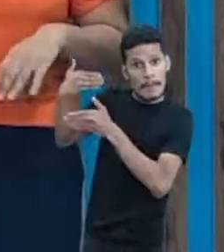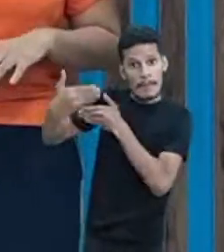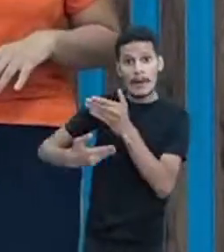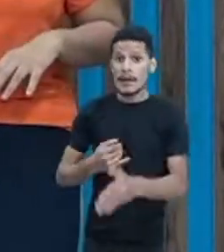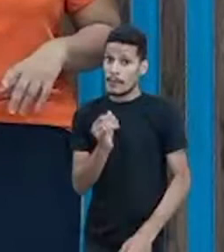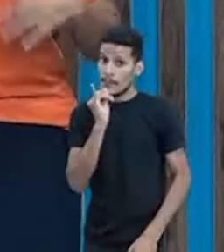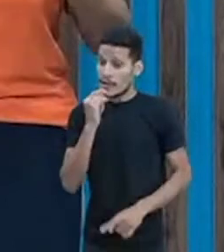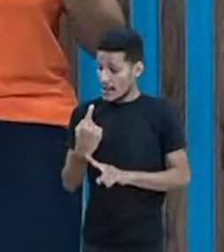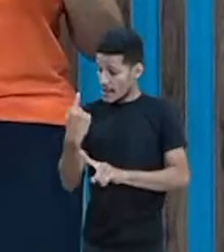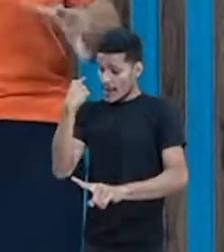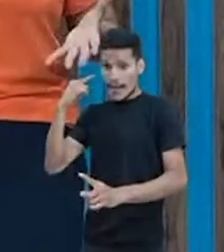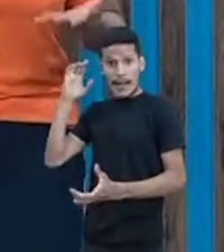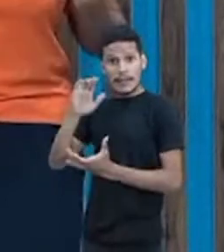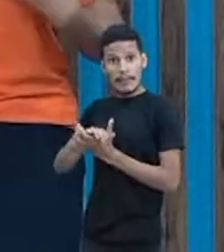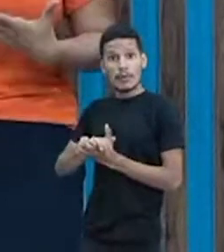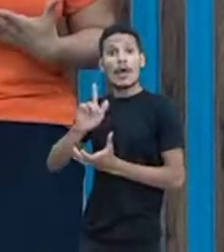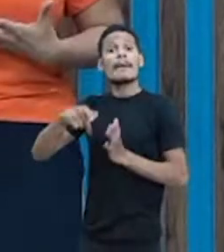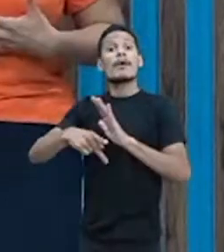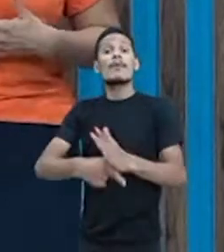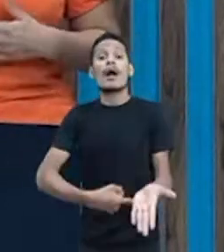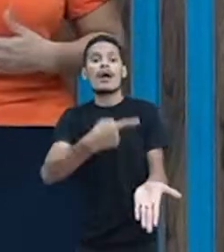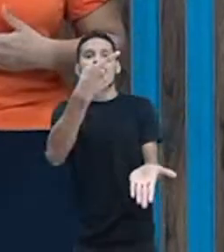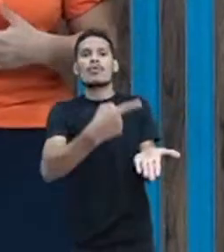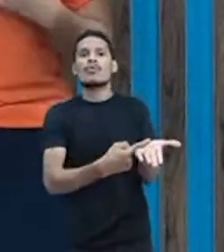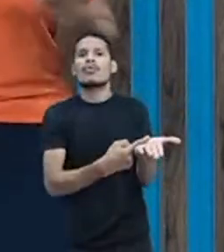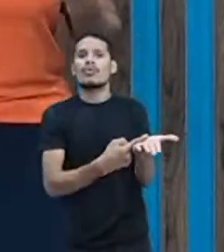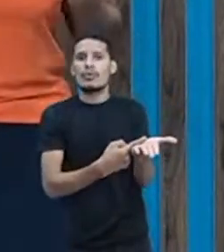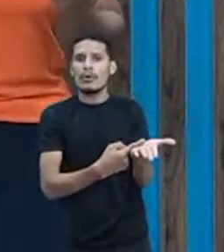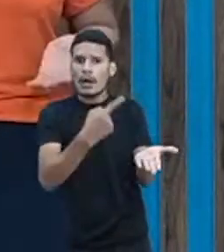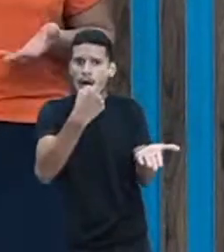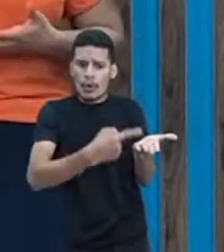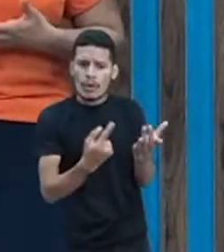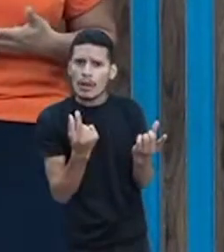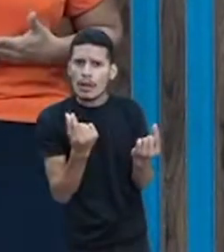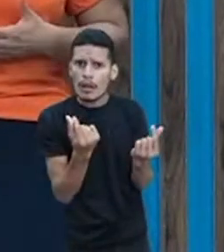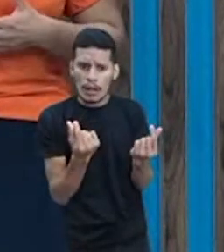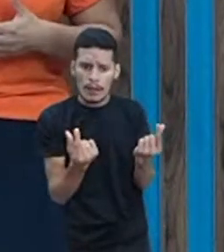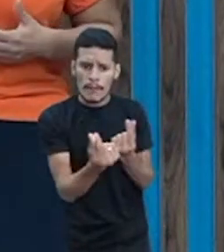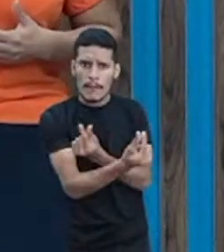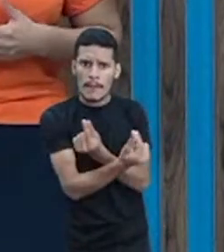casamentos, eles surgiram principalmente como um acordo financeiro